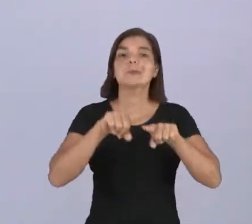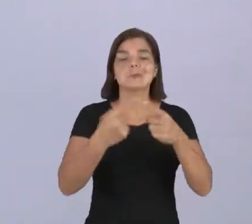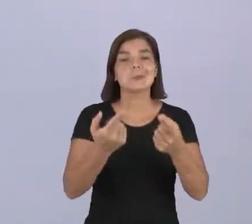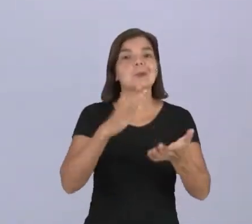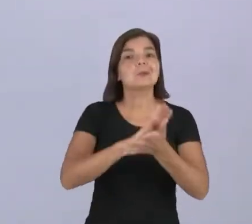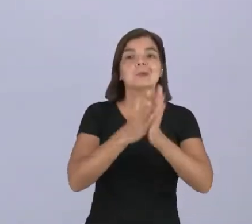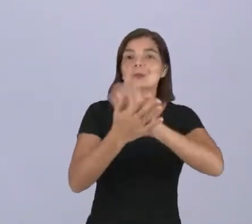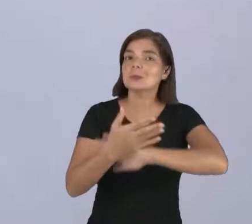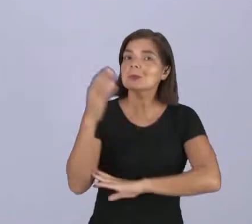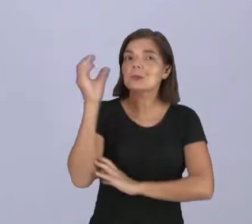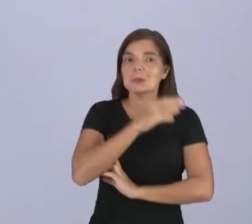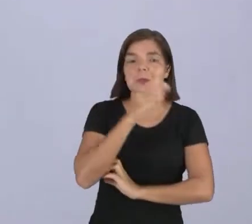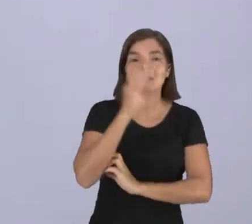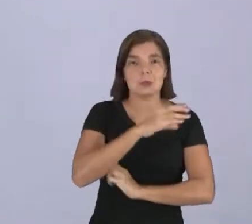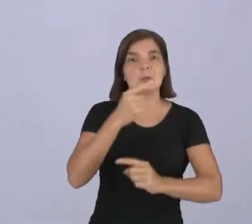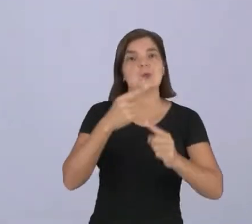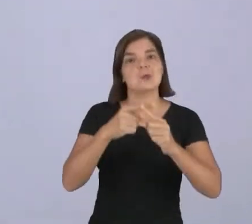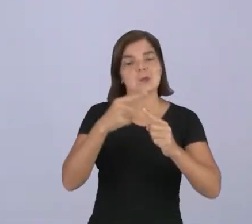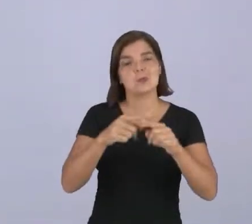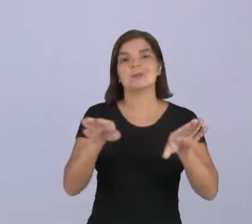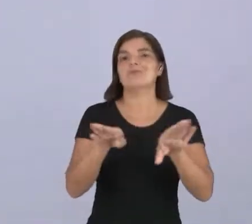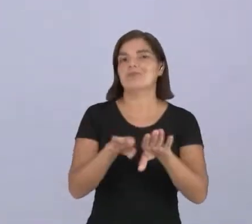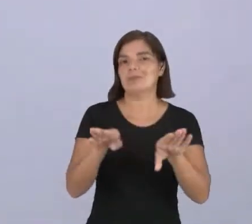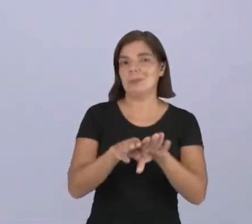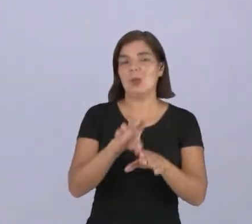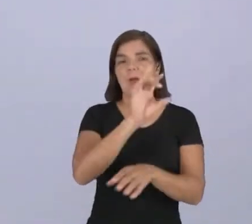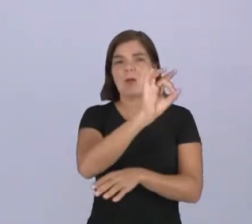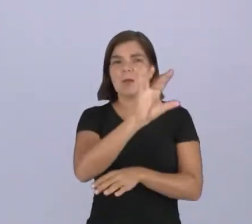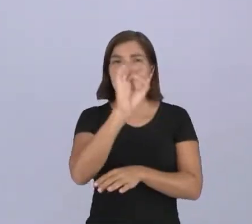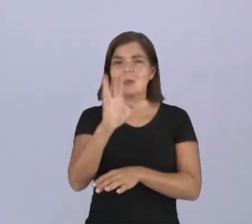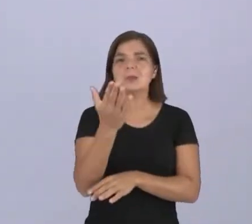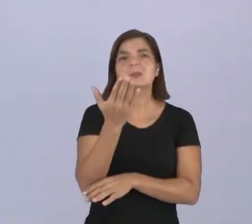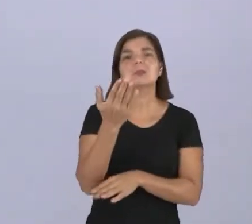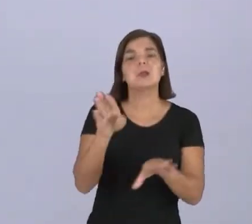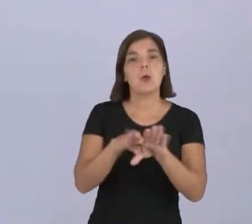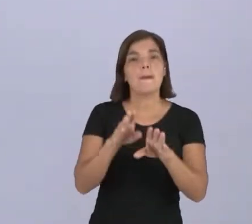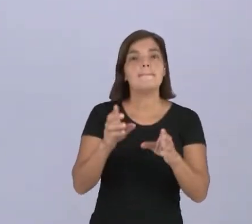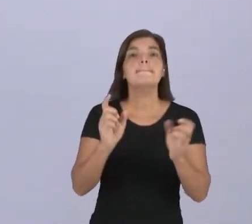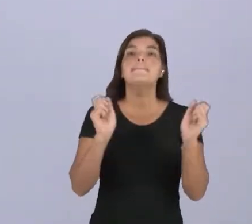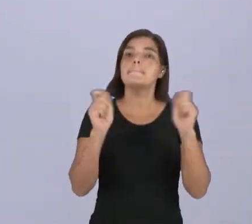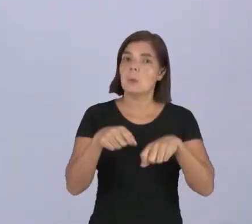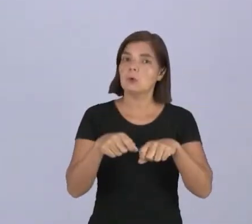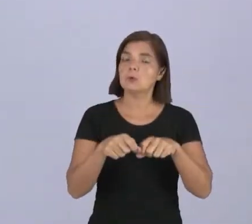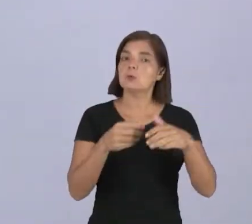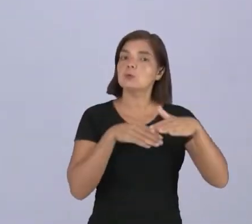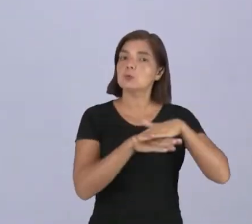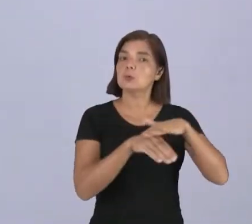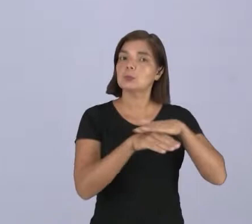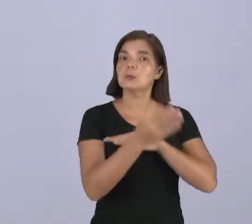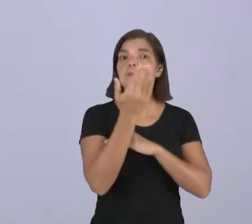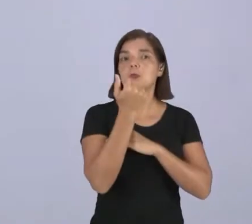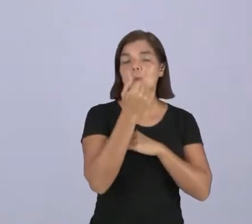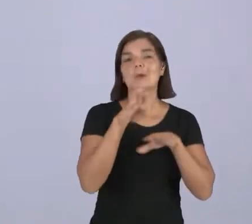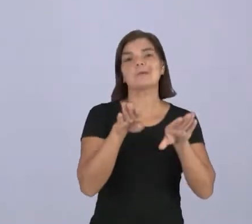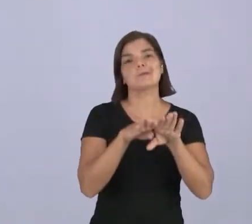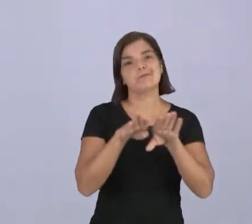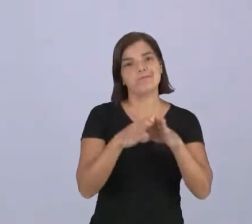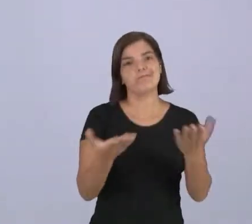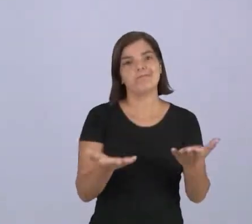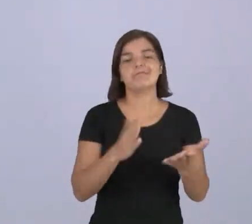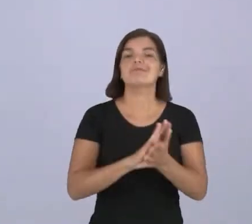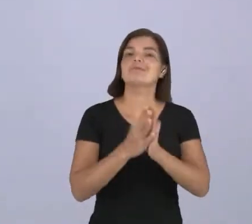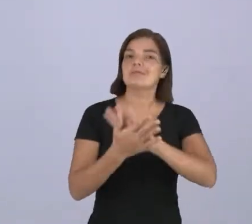vai acabar também criando condições para que cada um desses agentes possam acabar se abrigando nos alimentos e,